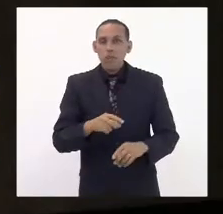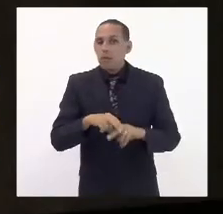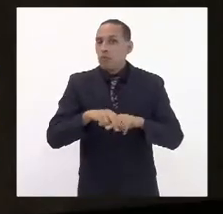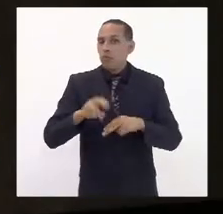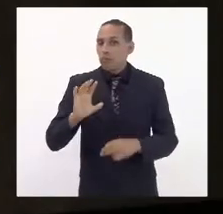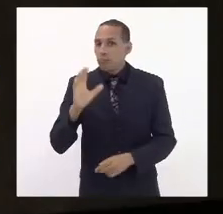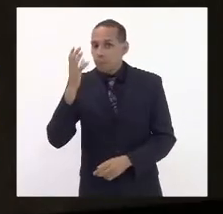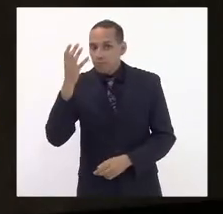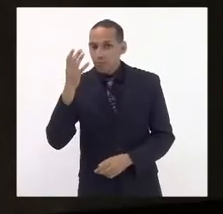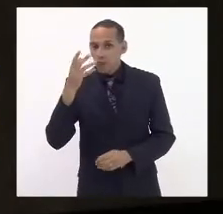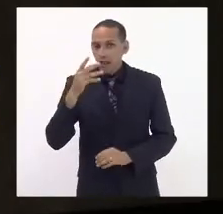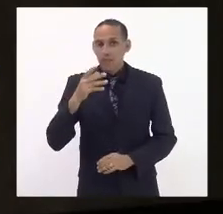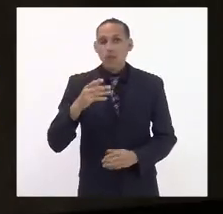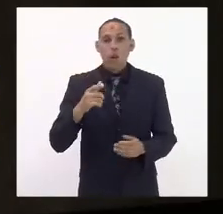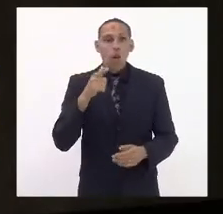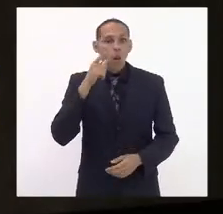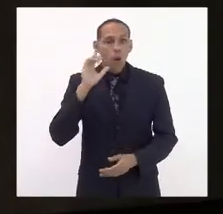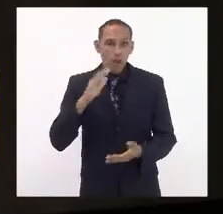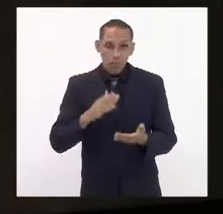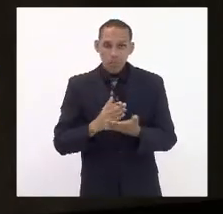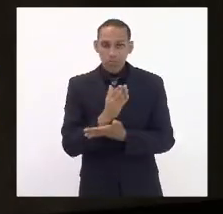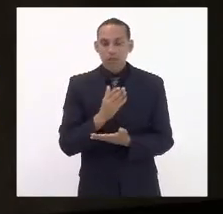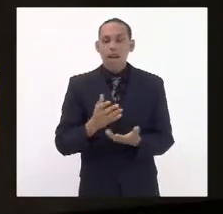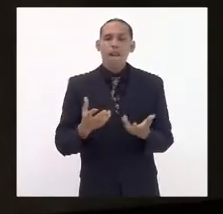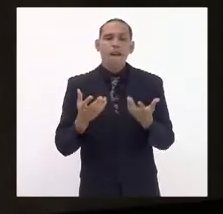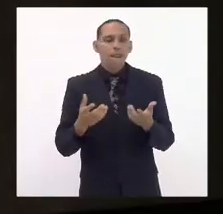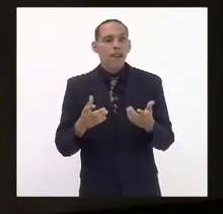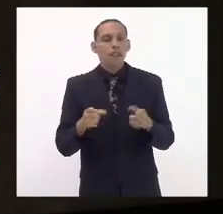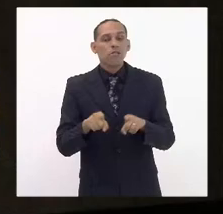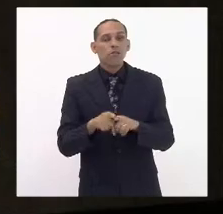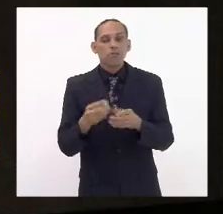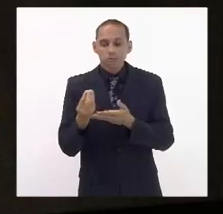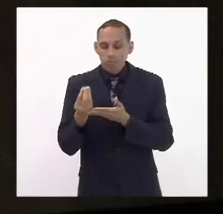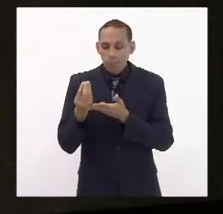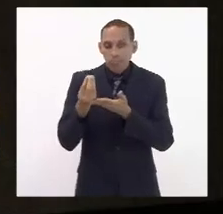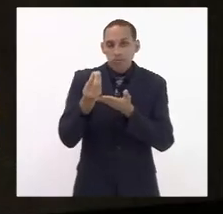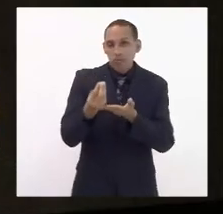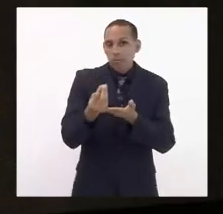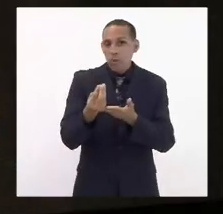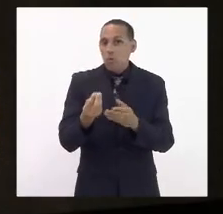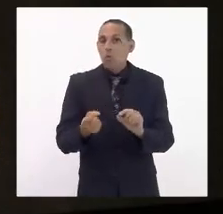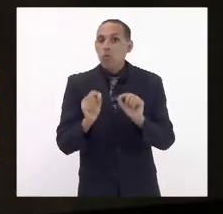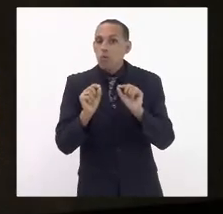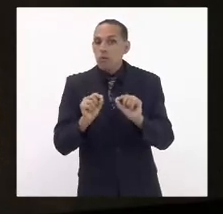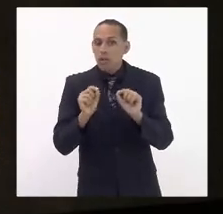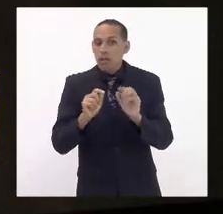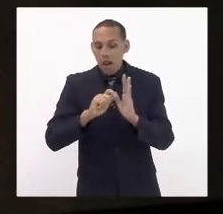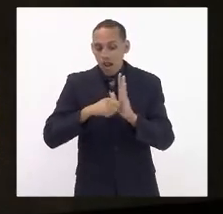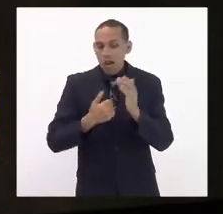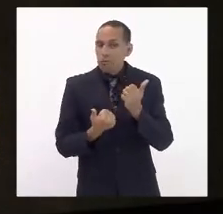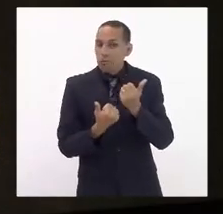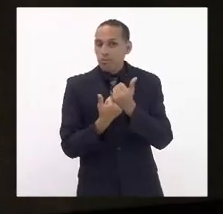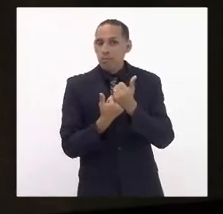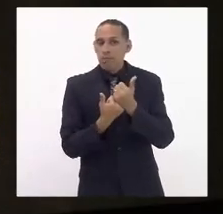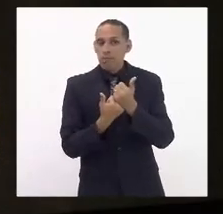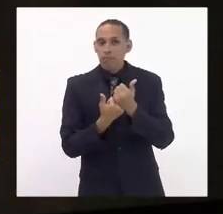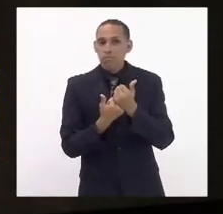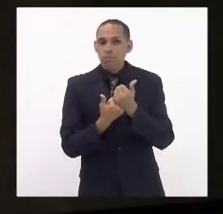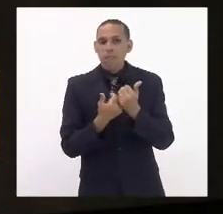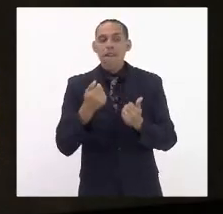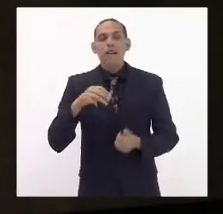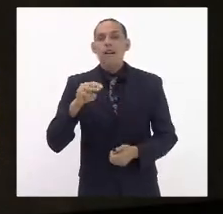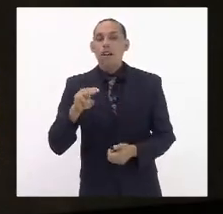que foi aprovado ontem, queríamos oferecer exatamente a coautoria para